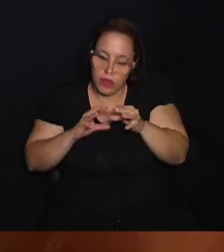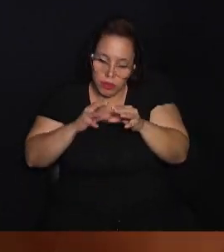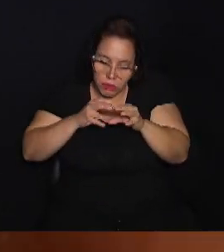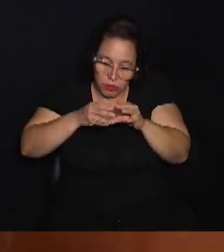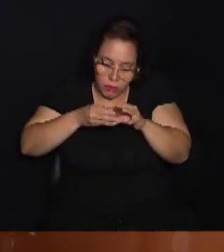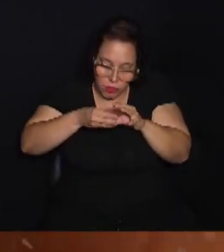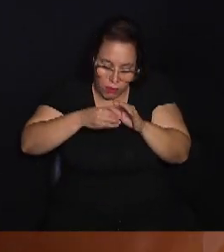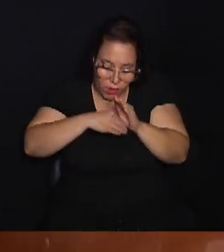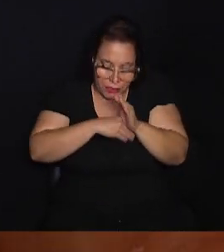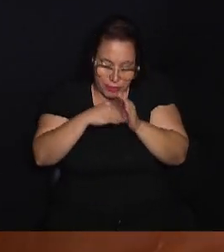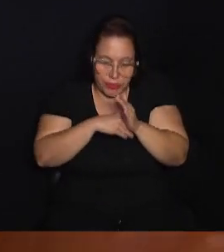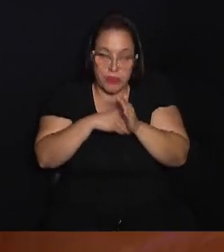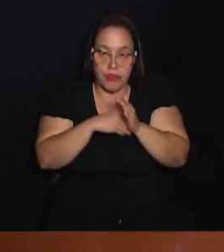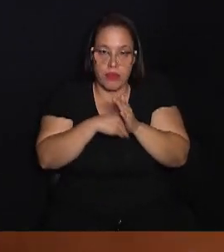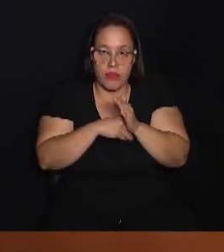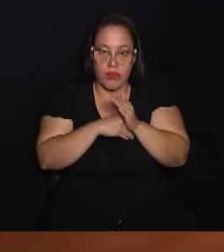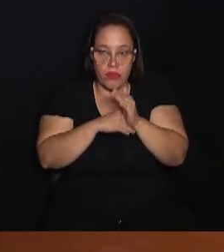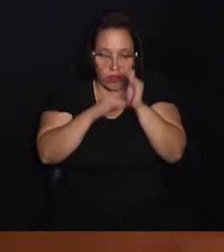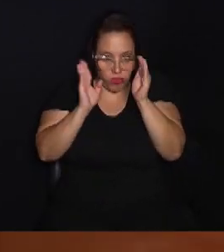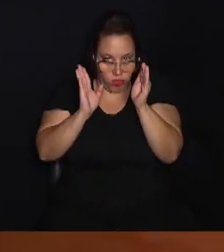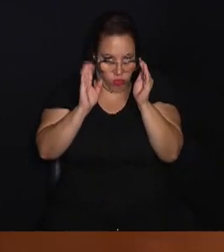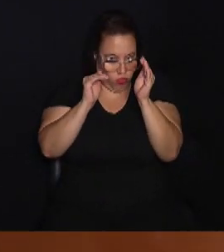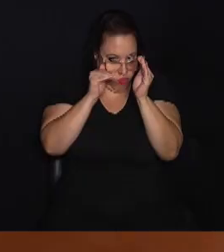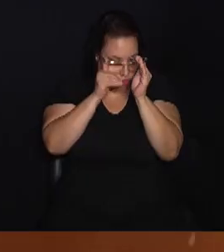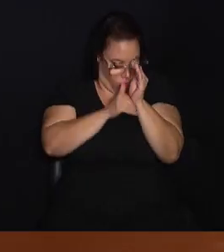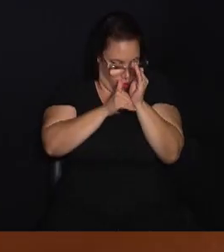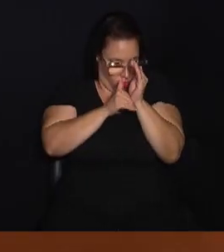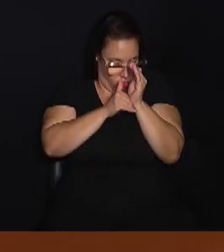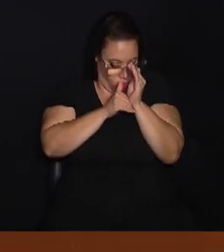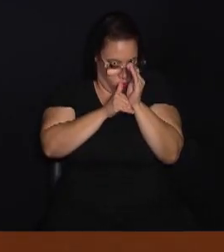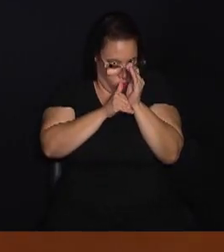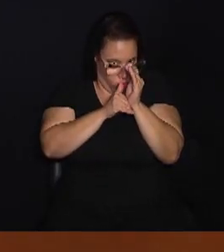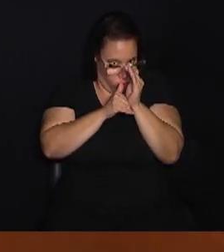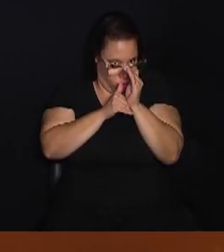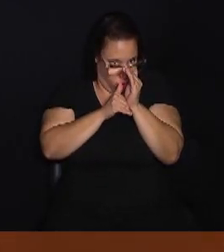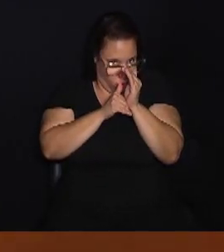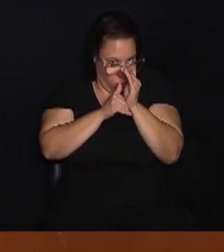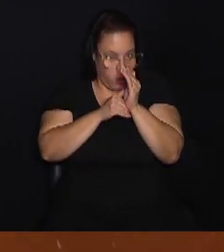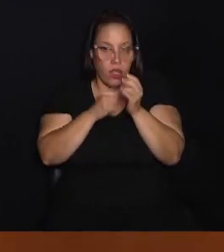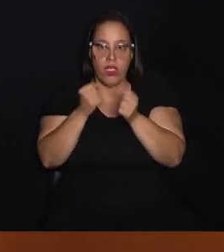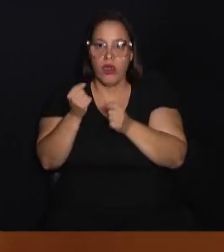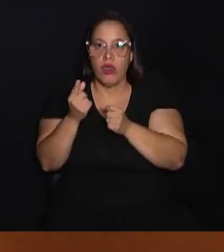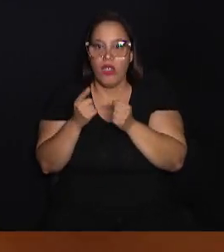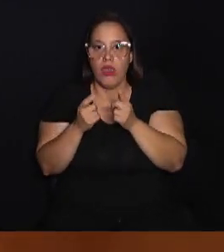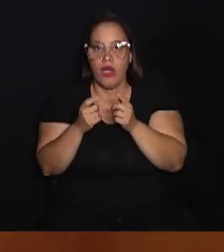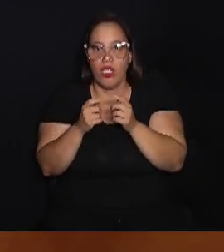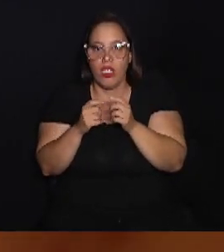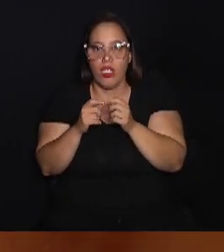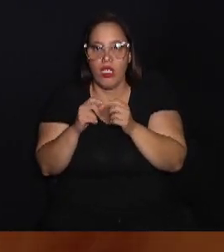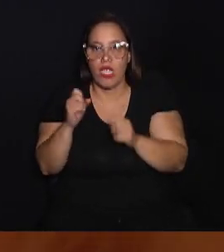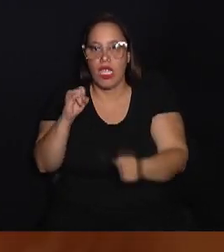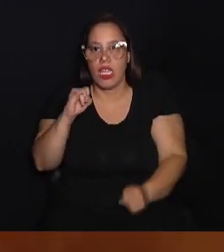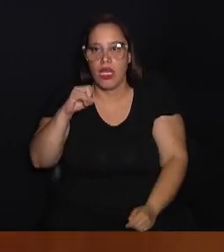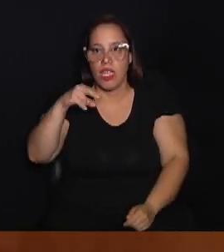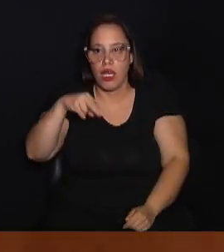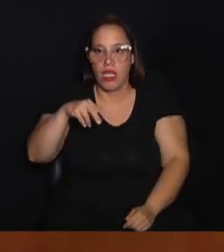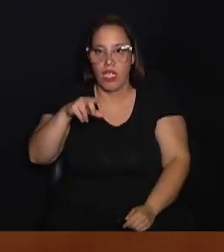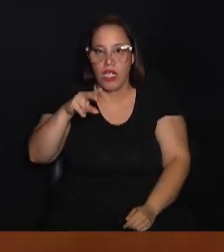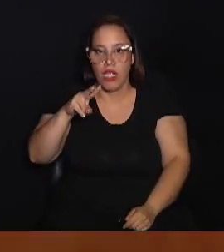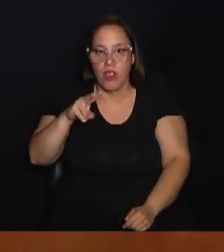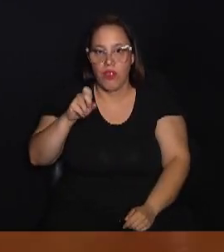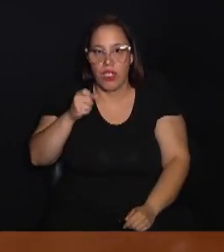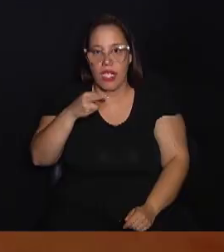camuflagem, de ele se esconder e tornar-se, vamos dizer assim, invisível para o